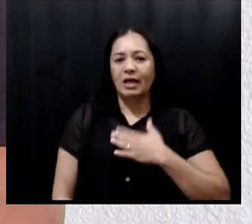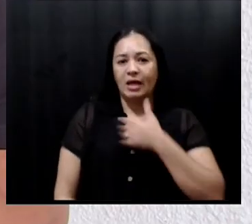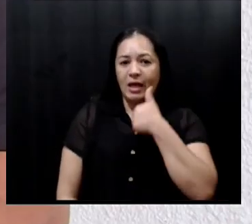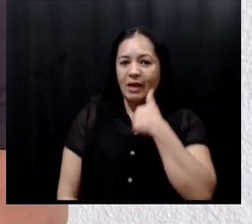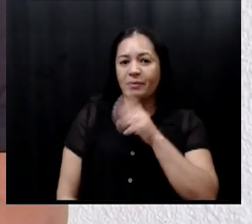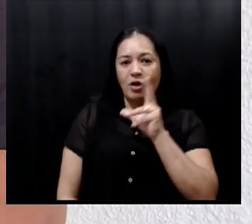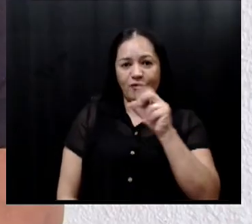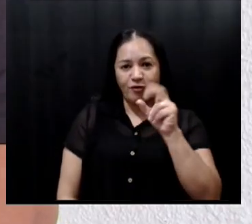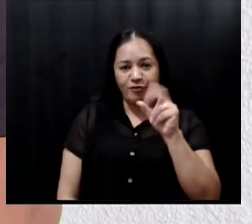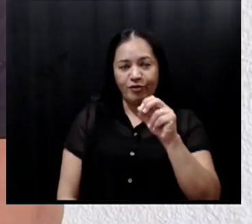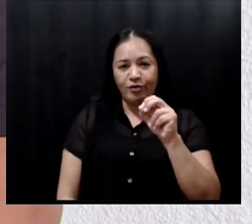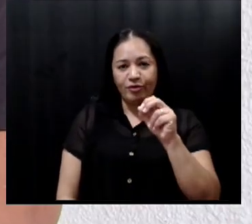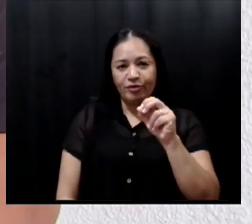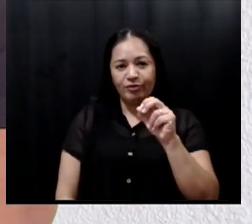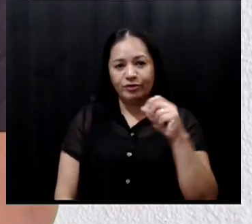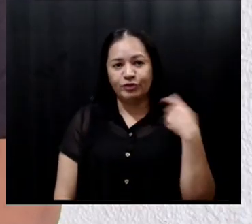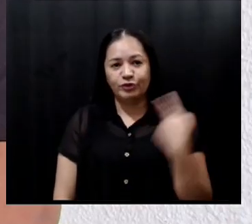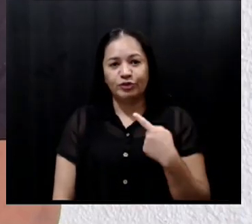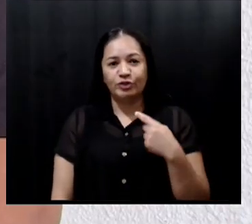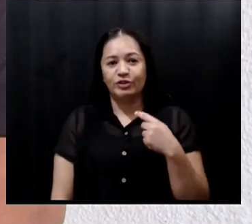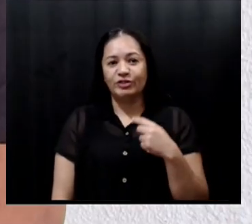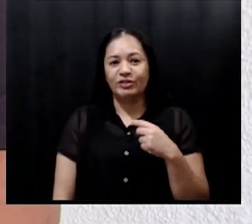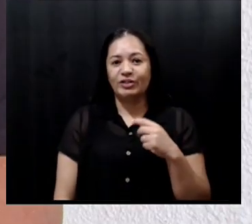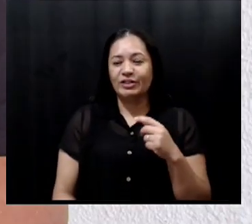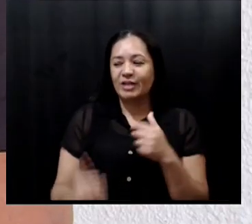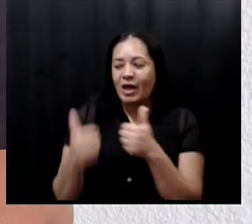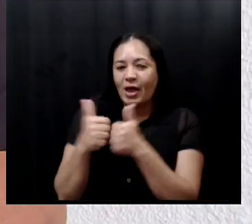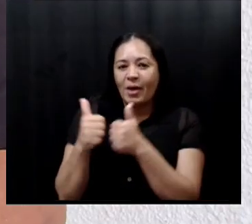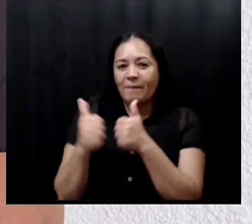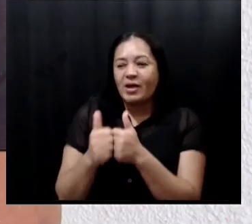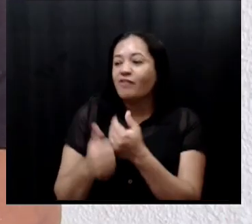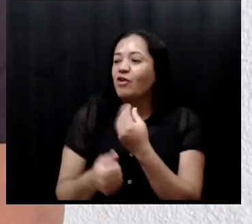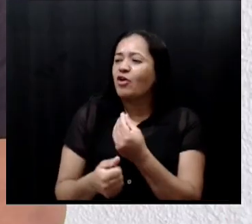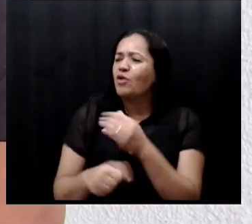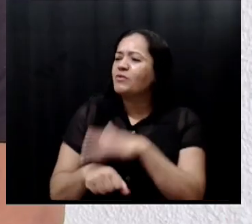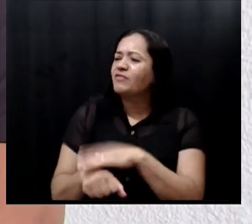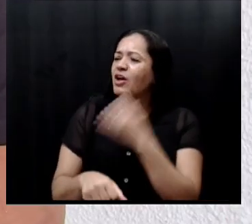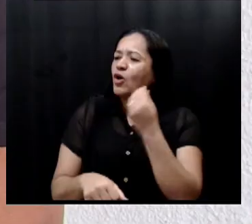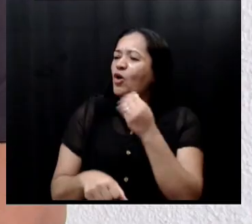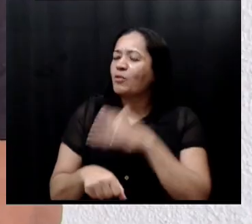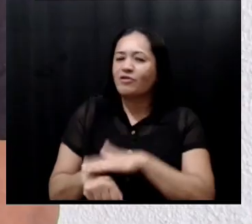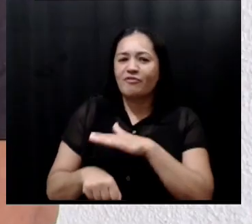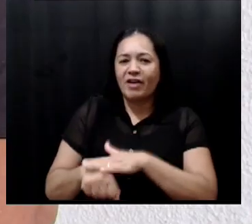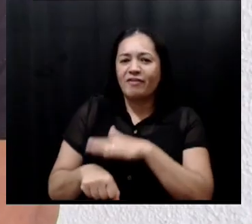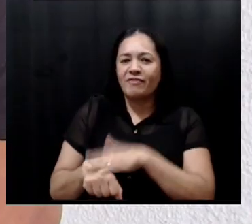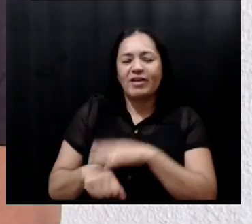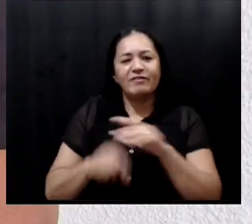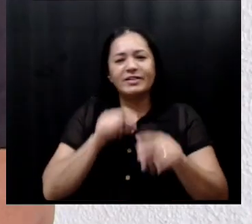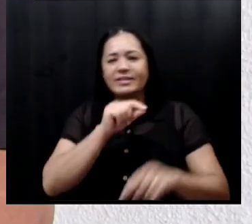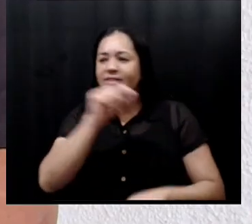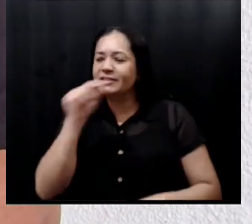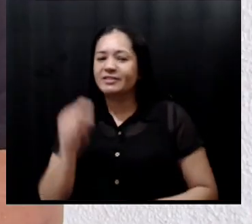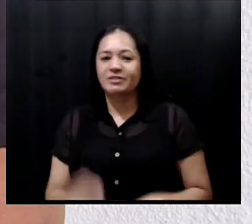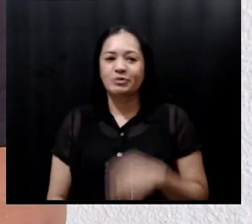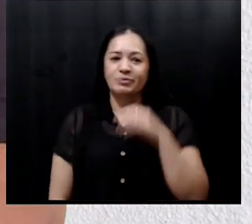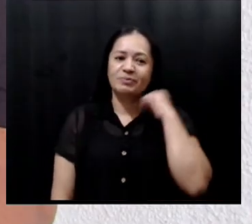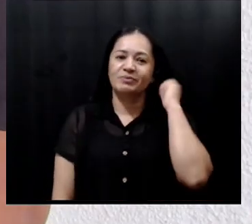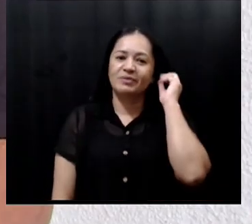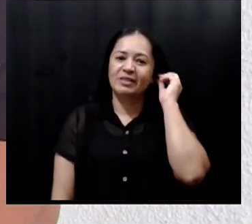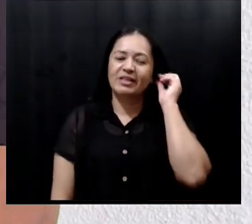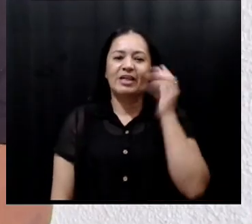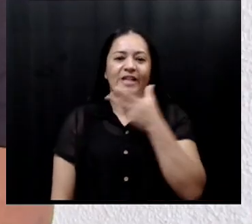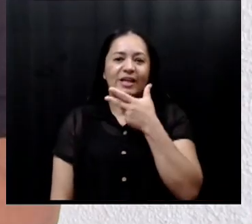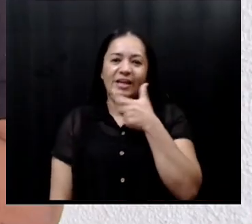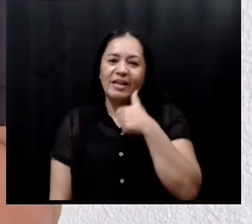gente ficava muito em cima da avó. Ô, vó, como que faz isso, como faz aquilo outro. E a avó sempre ensinando,